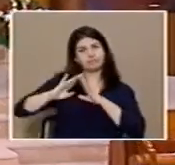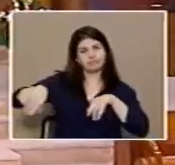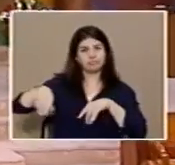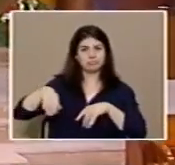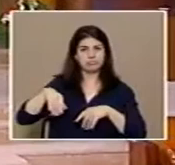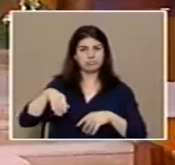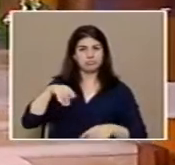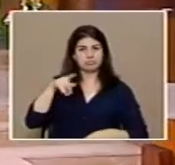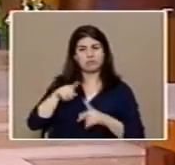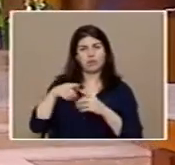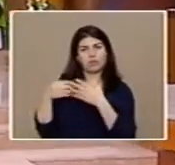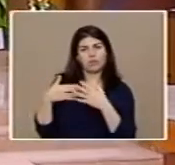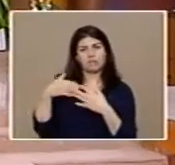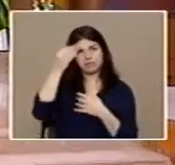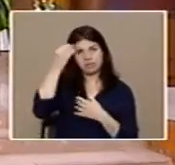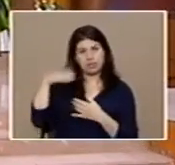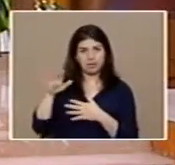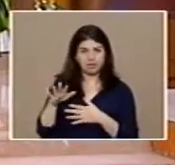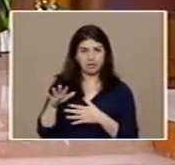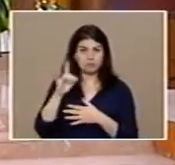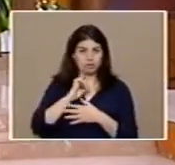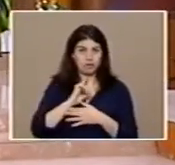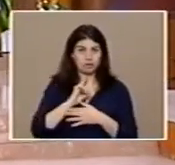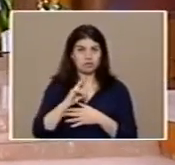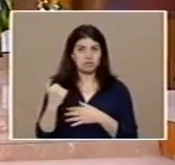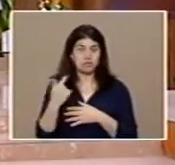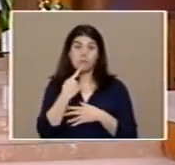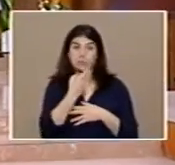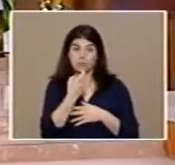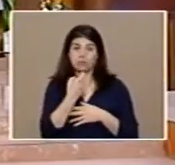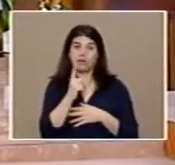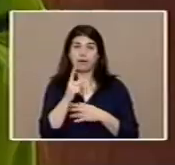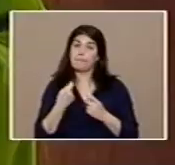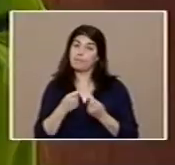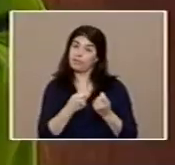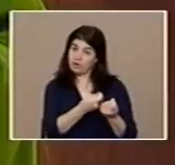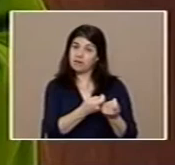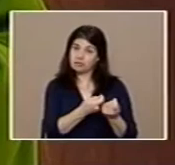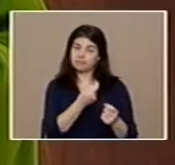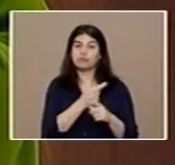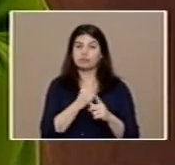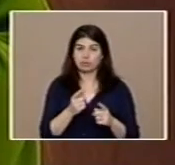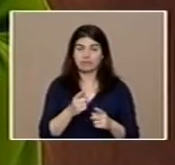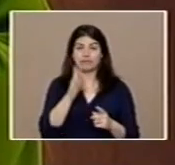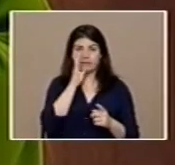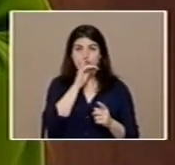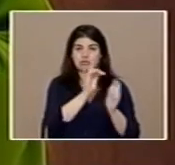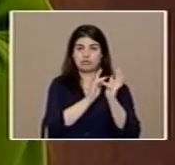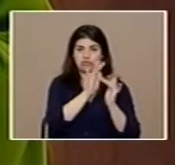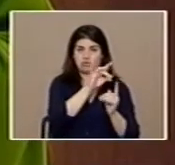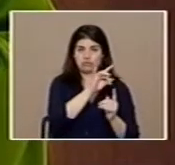repudiar uma mulher EA provocação era esta se Jesus dizia que